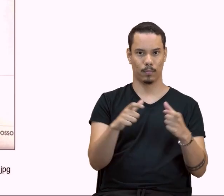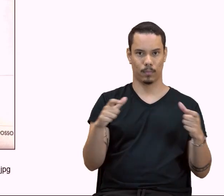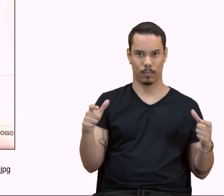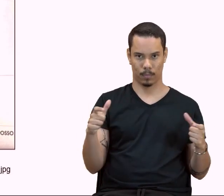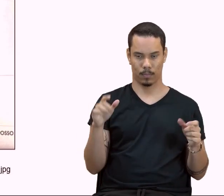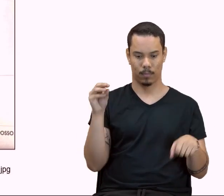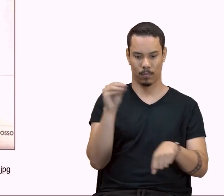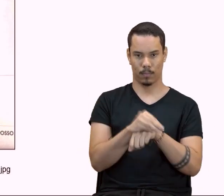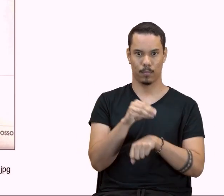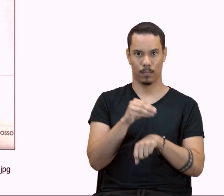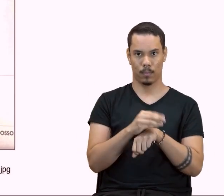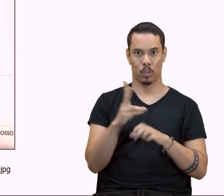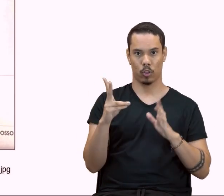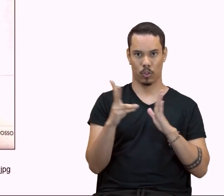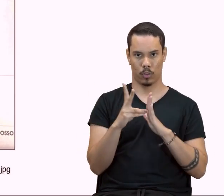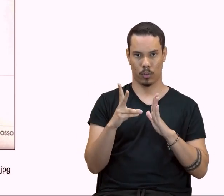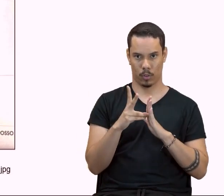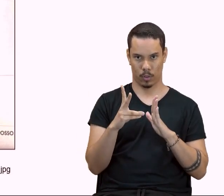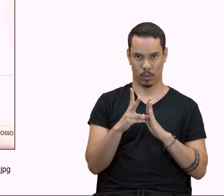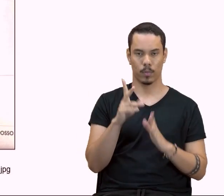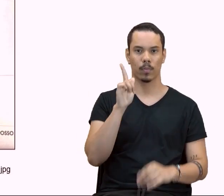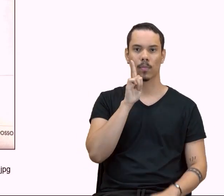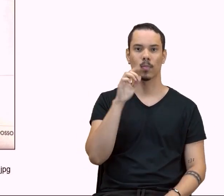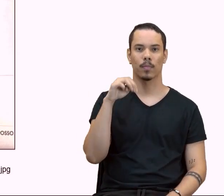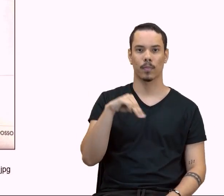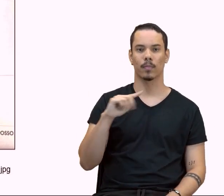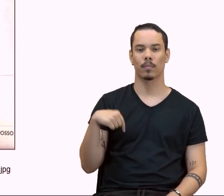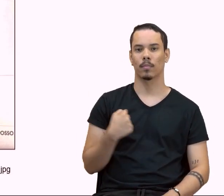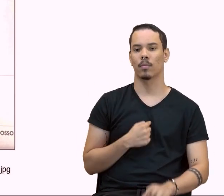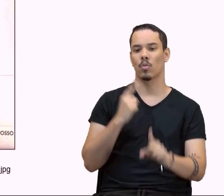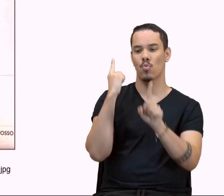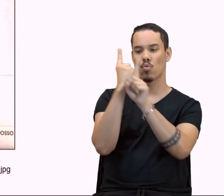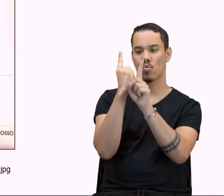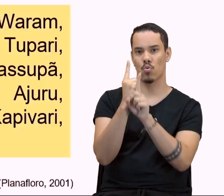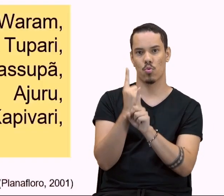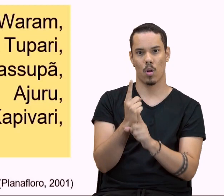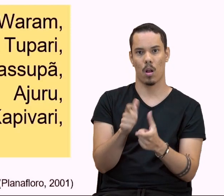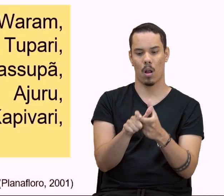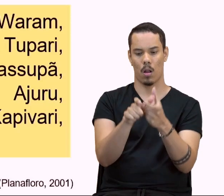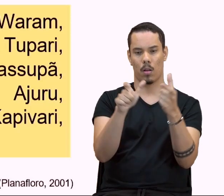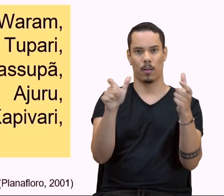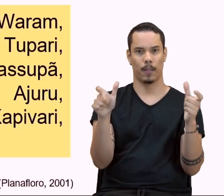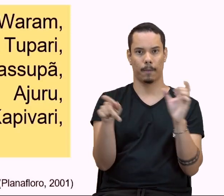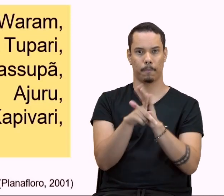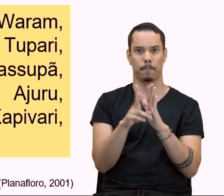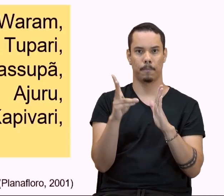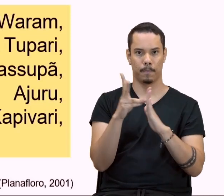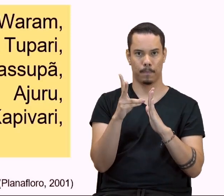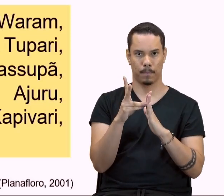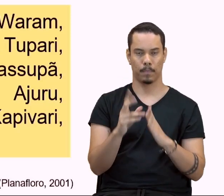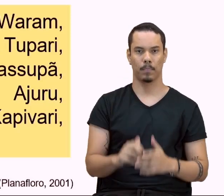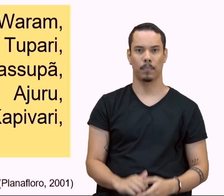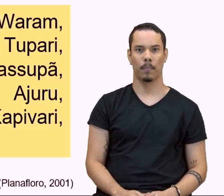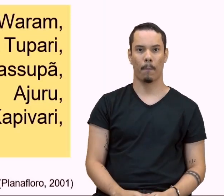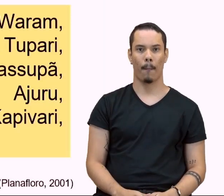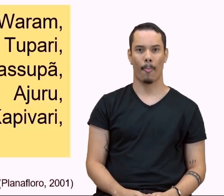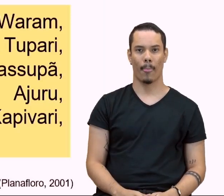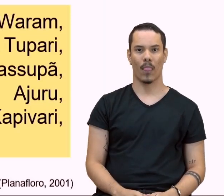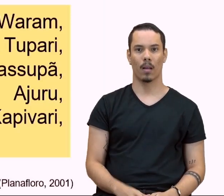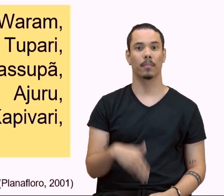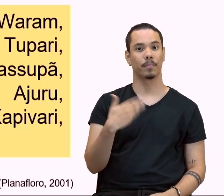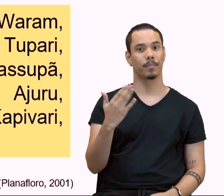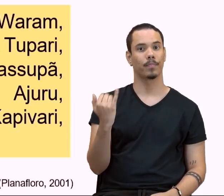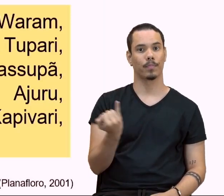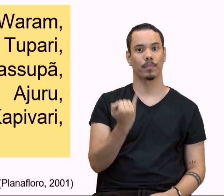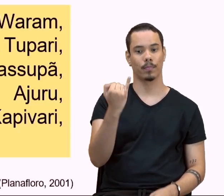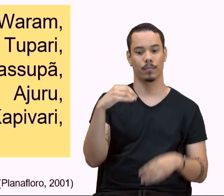os indígenas. Isso mesmo. Ok? Guajará-Mirim, a gente vai encontrar a maior quantidade aí da comunidade indígena. Então, apesar da importância das